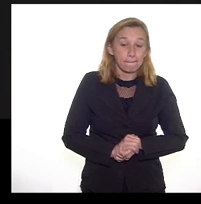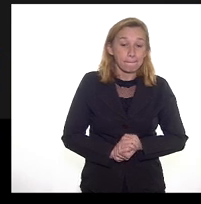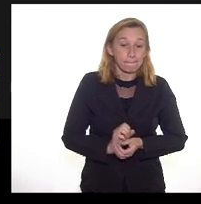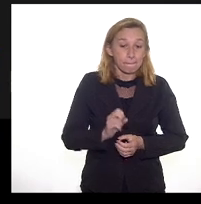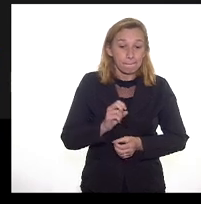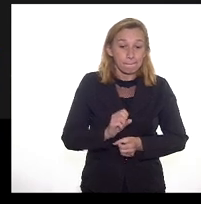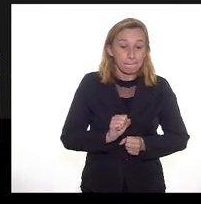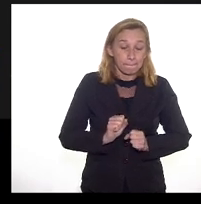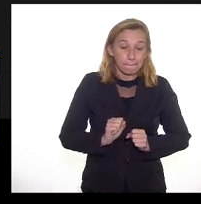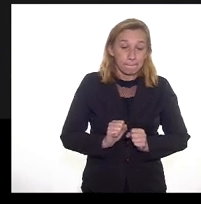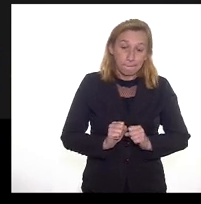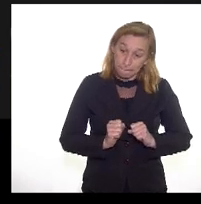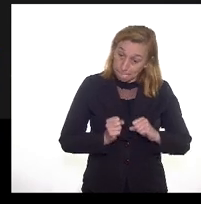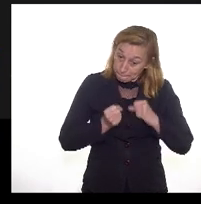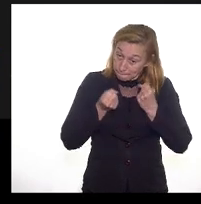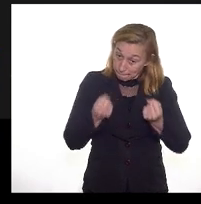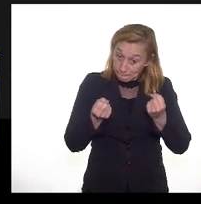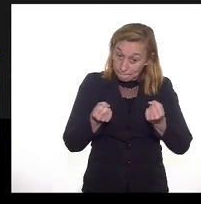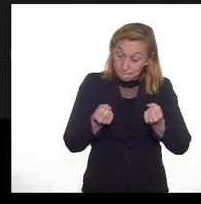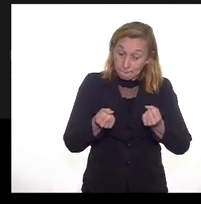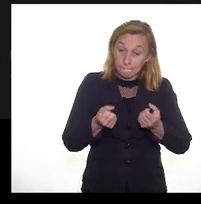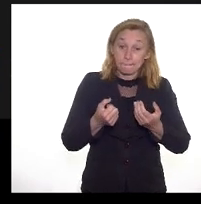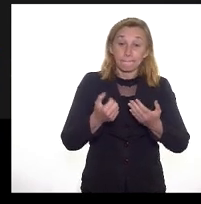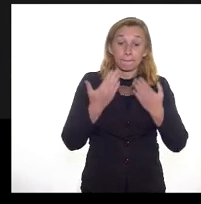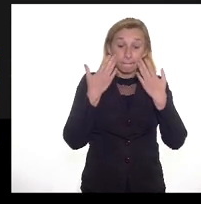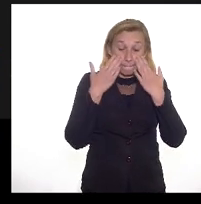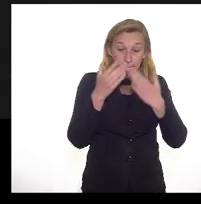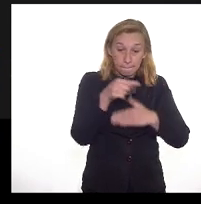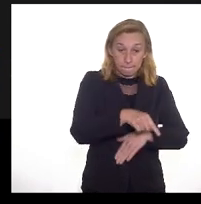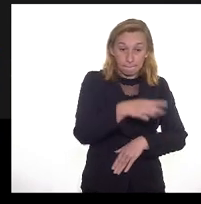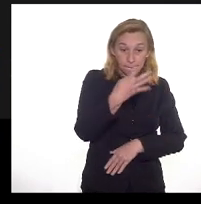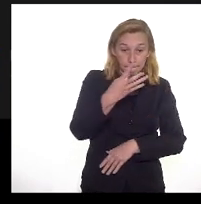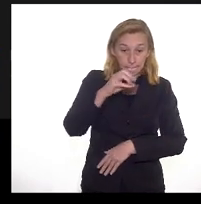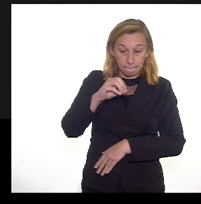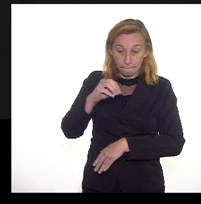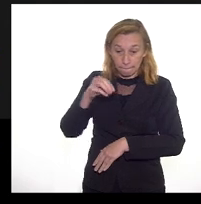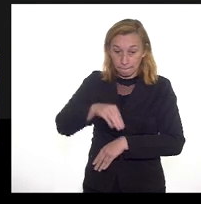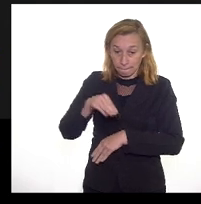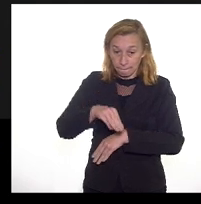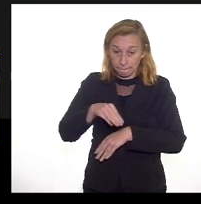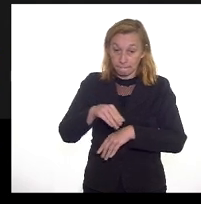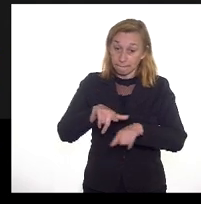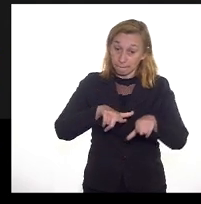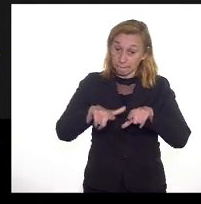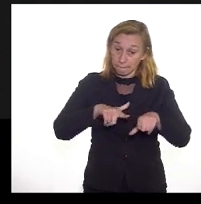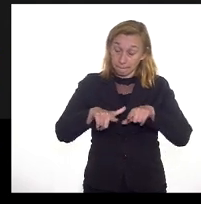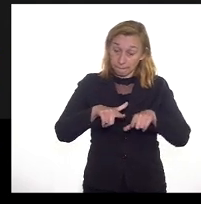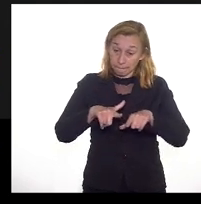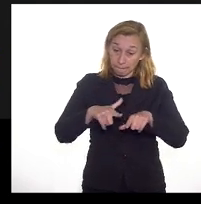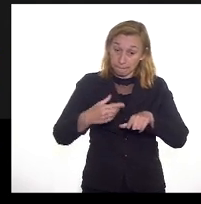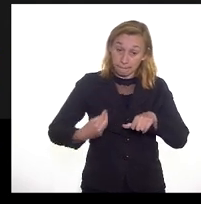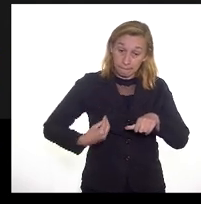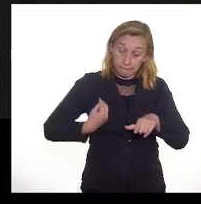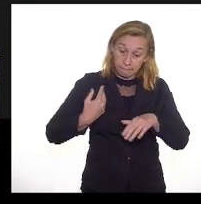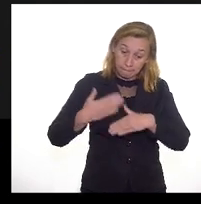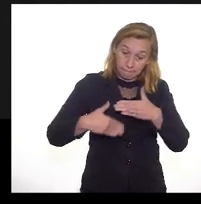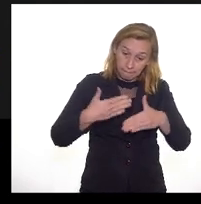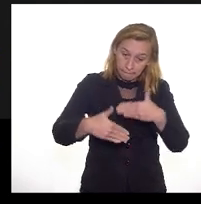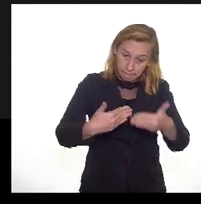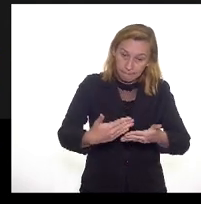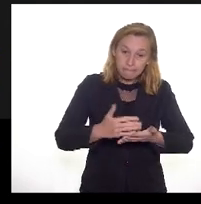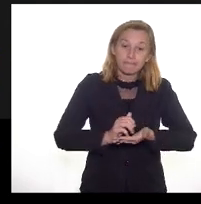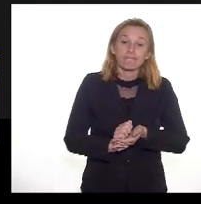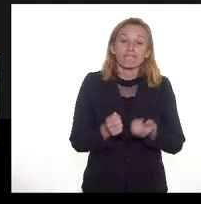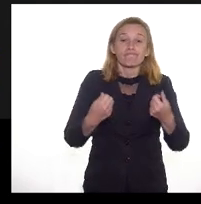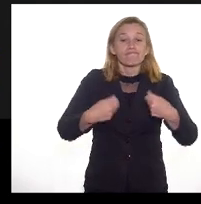musculosos do que esses apresentados aqui em 40 minutos, né, são trabalhos da vida. A gente